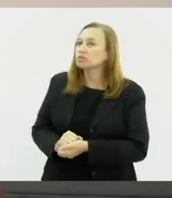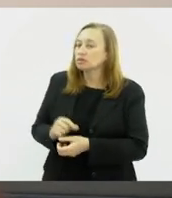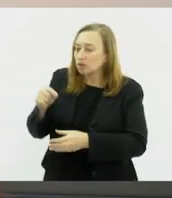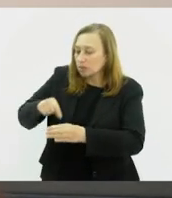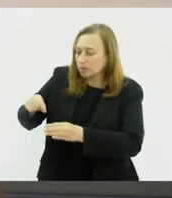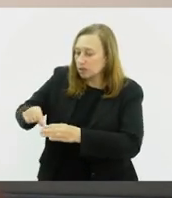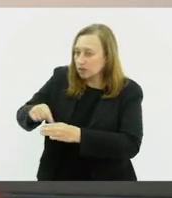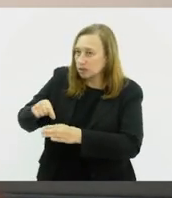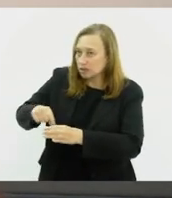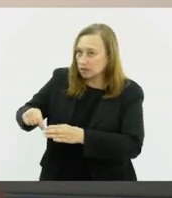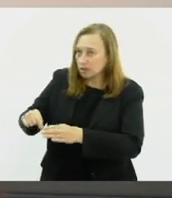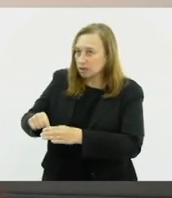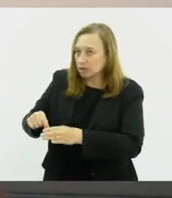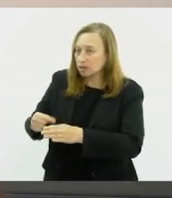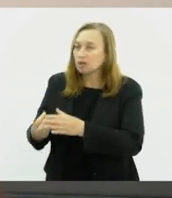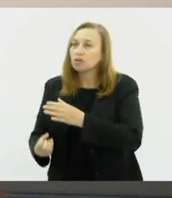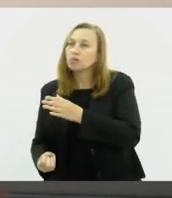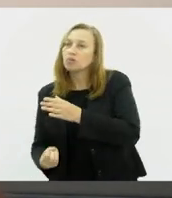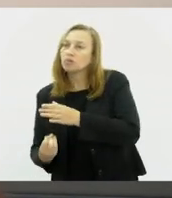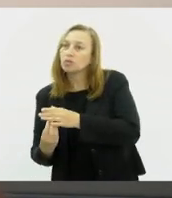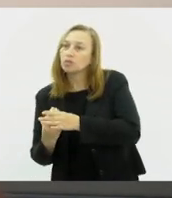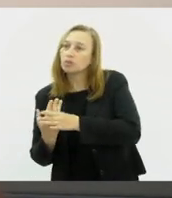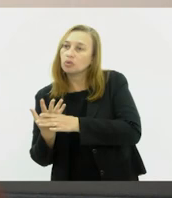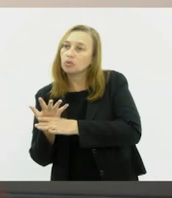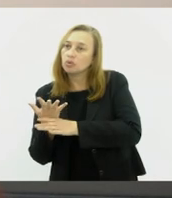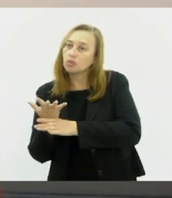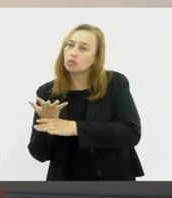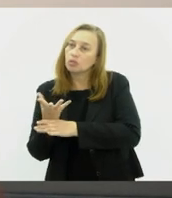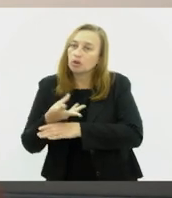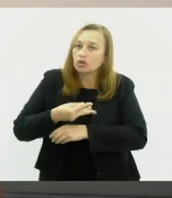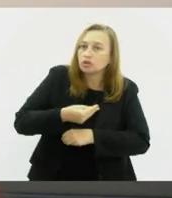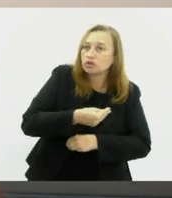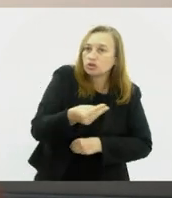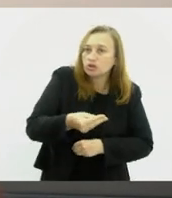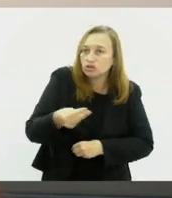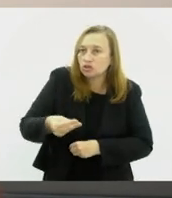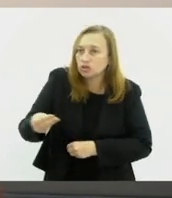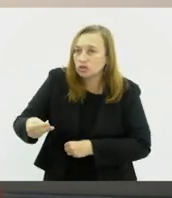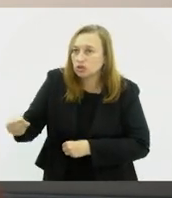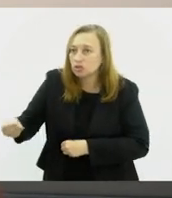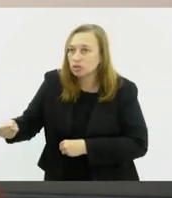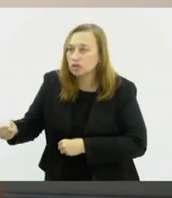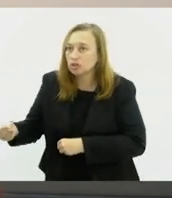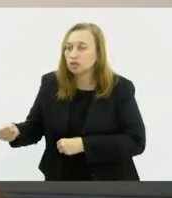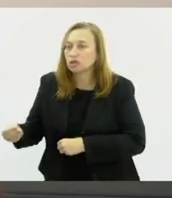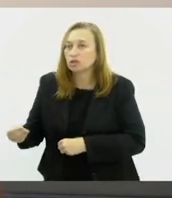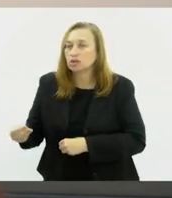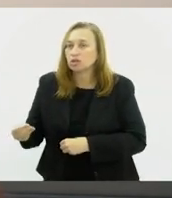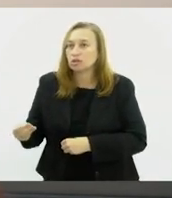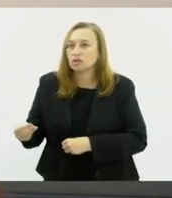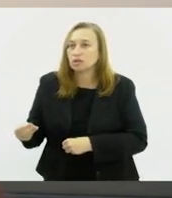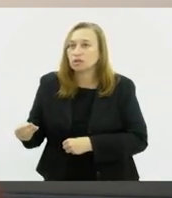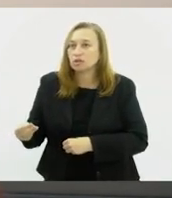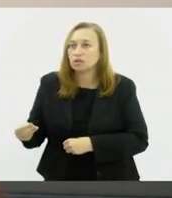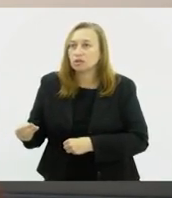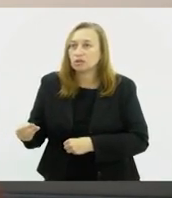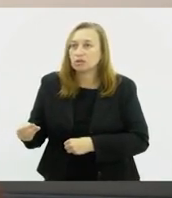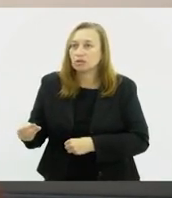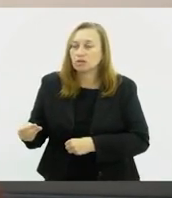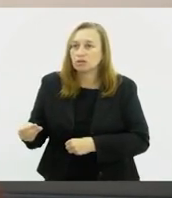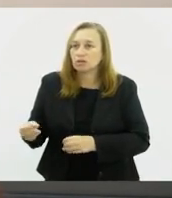plantar produzir distribuir distribuição atacado e